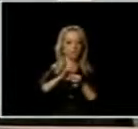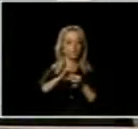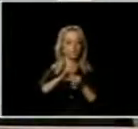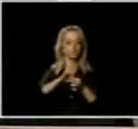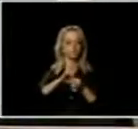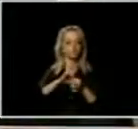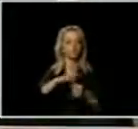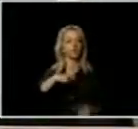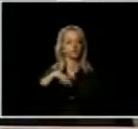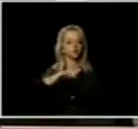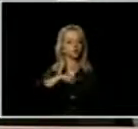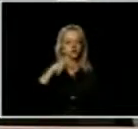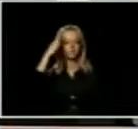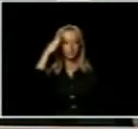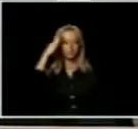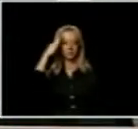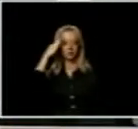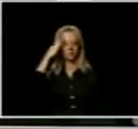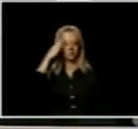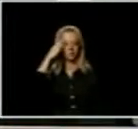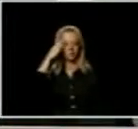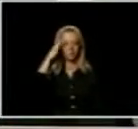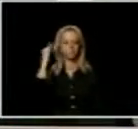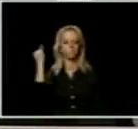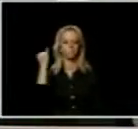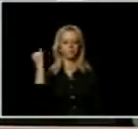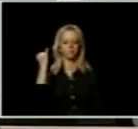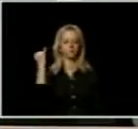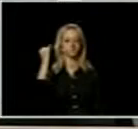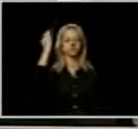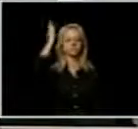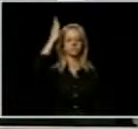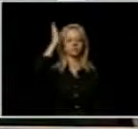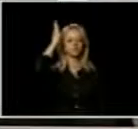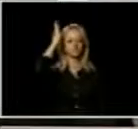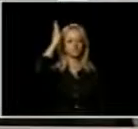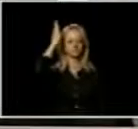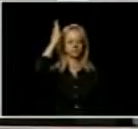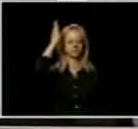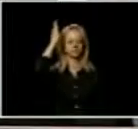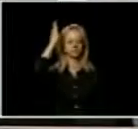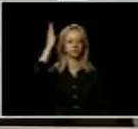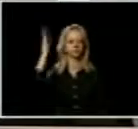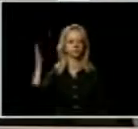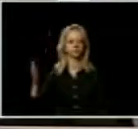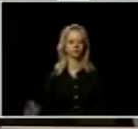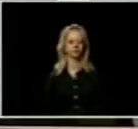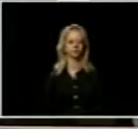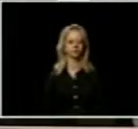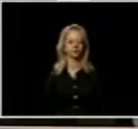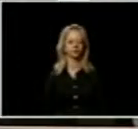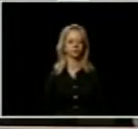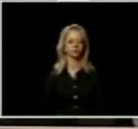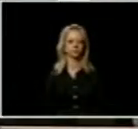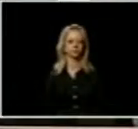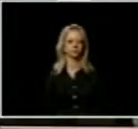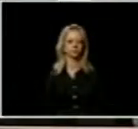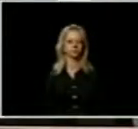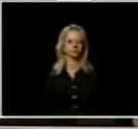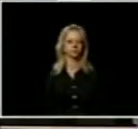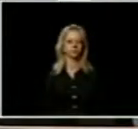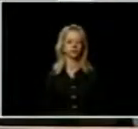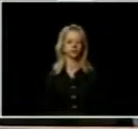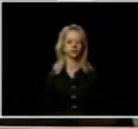isso representa em nosso município, os valores, os princípios morais, éticos,